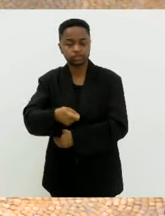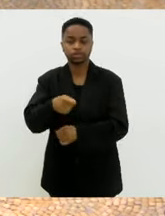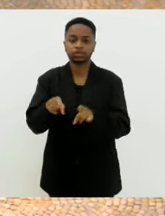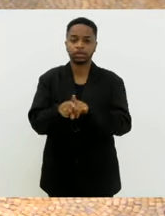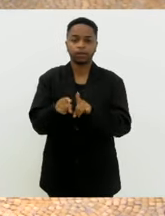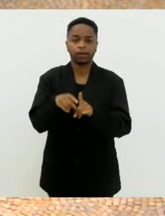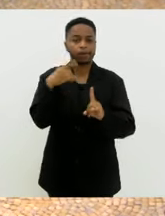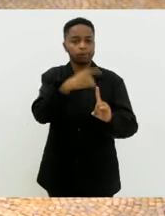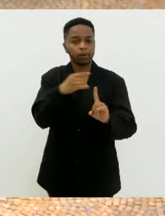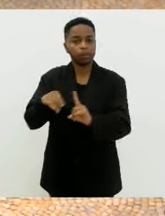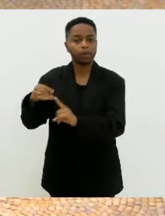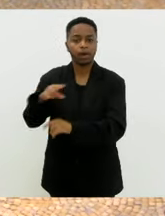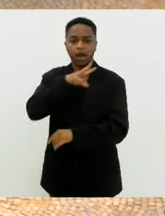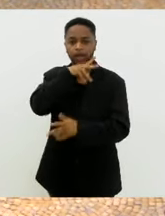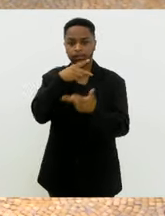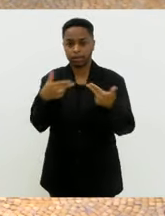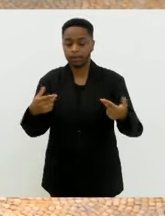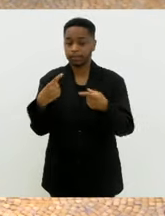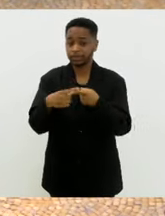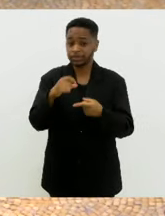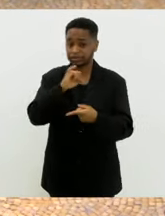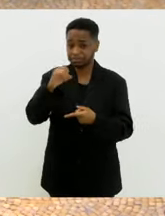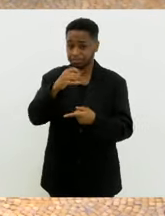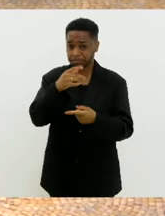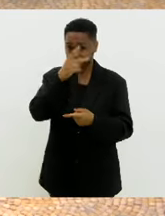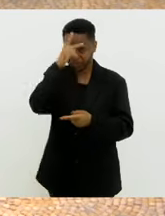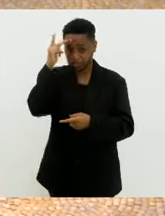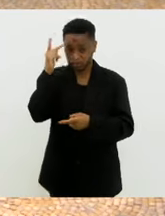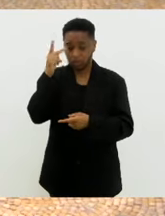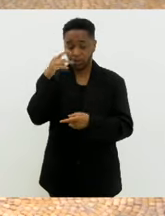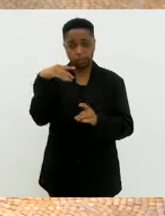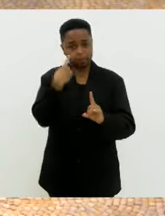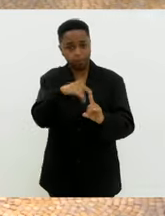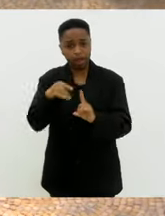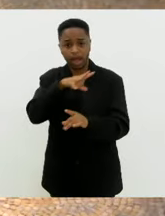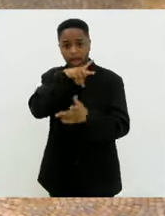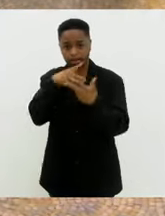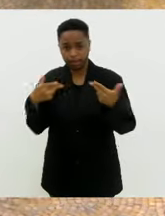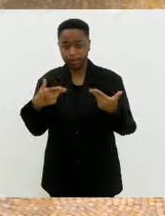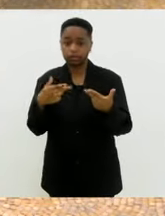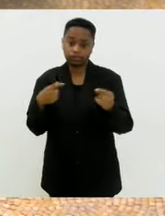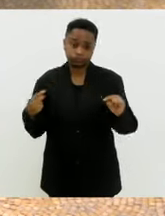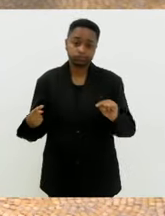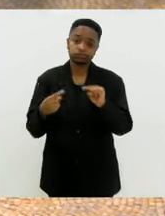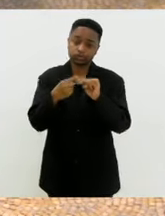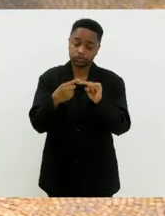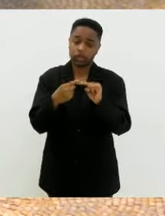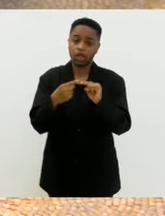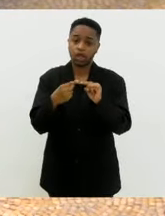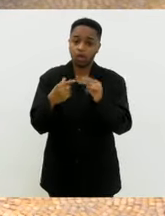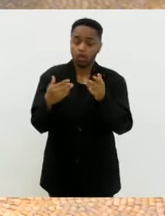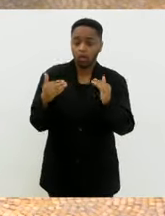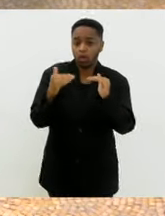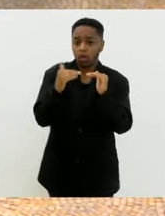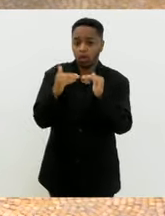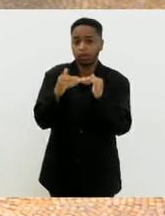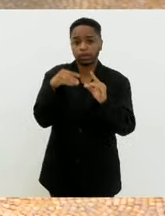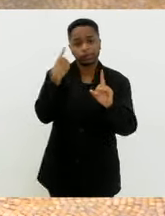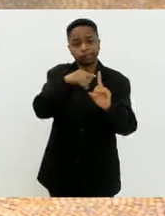torturar os animais. Quem tortura um animal acaba sendo conivente com a tortura de preso, com a tortura de